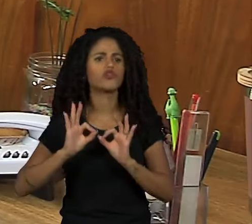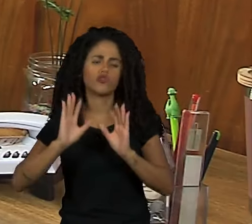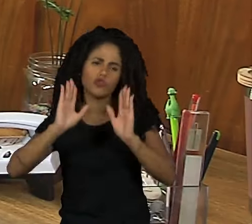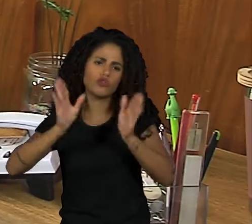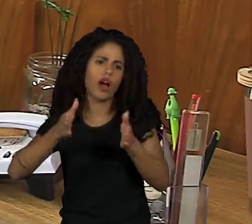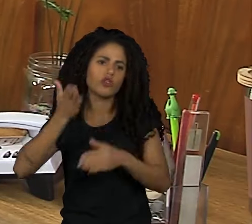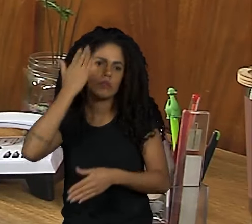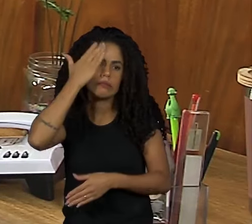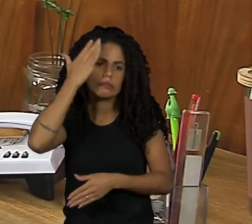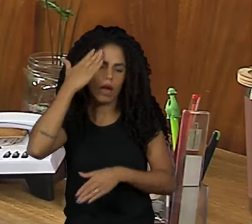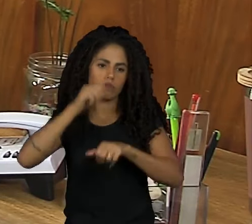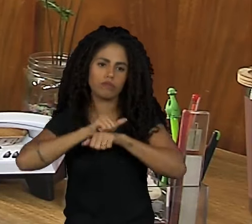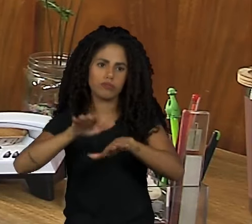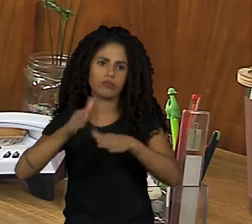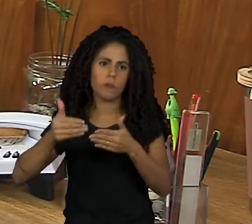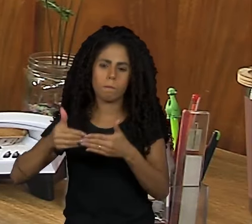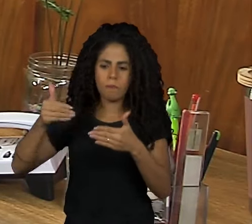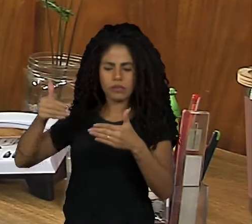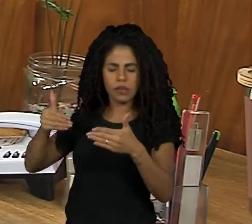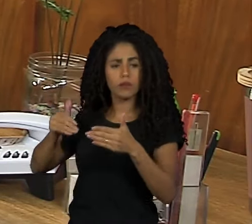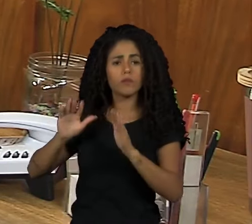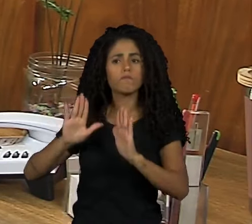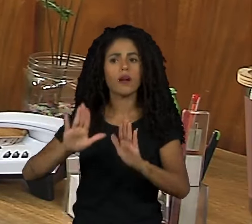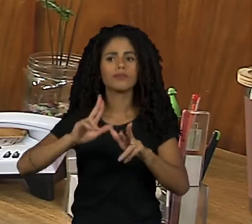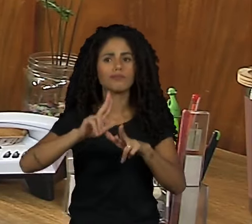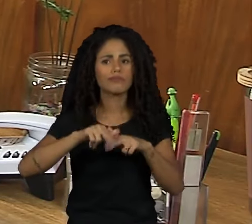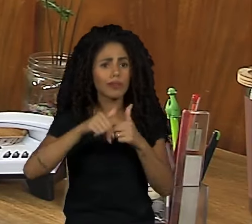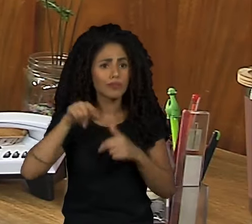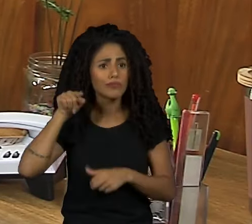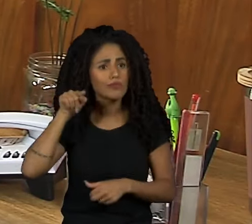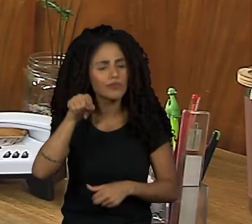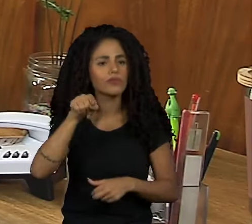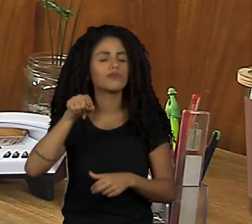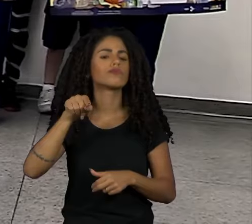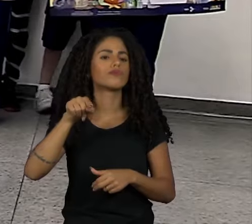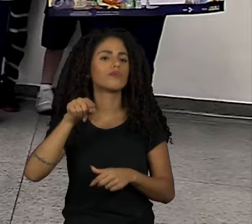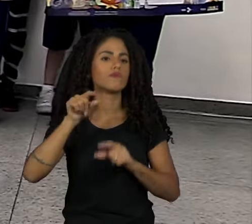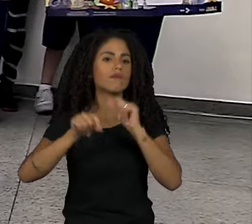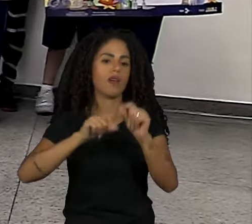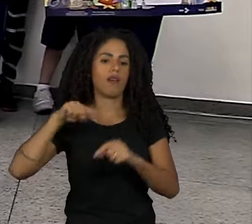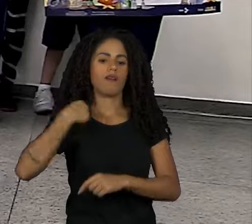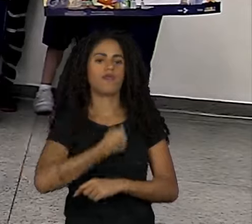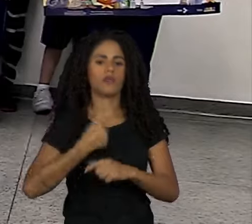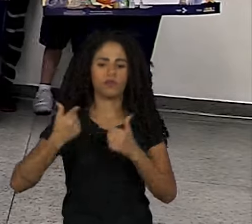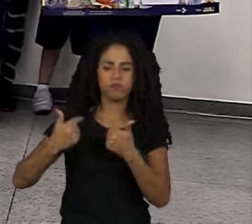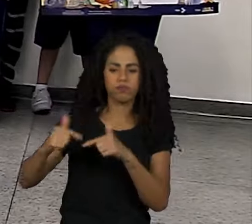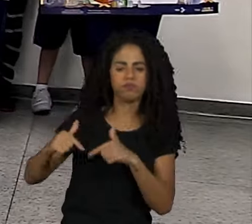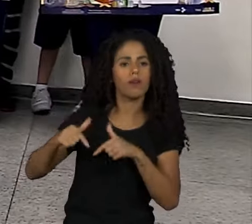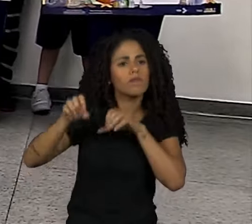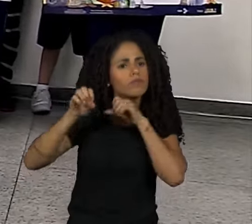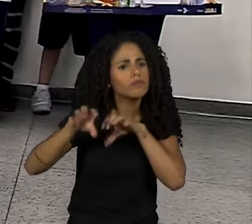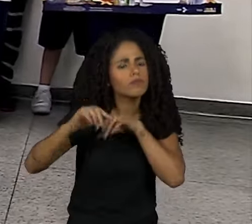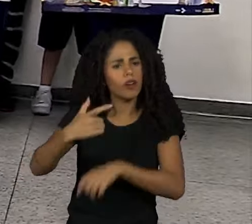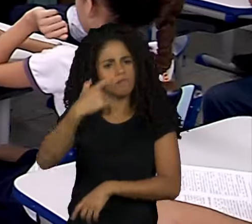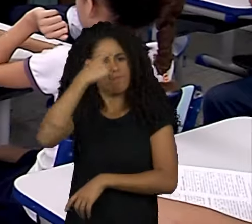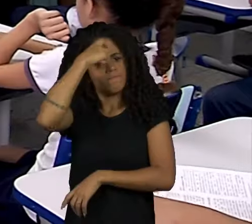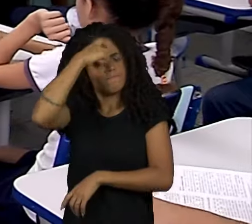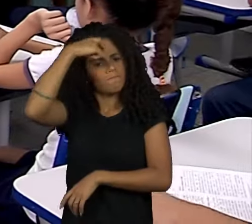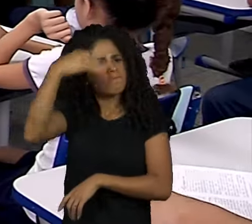alguns surtos aí também, né? E por conta disso, né, estamos trabalhando muito com a